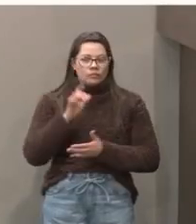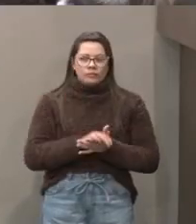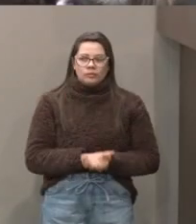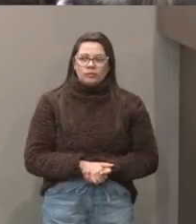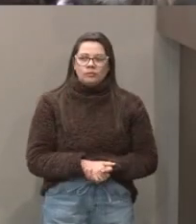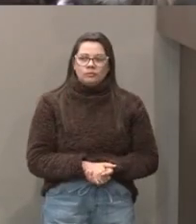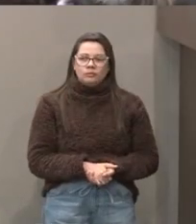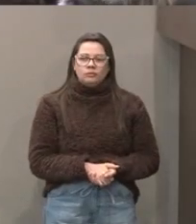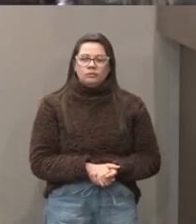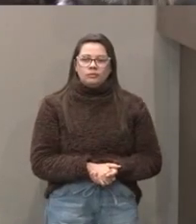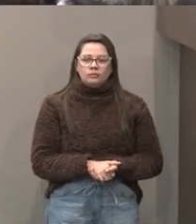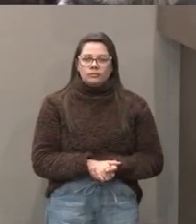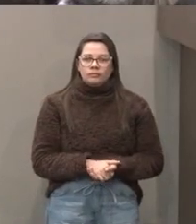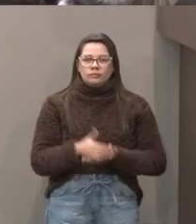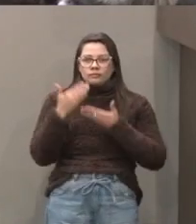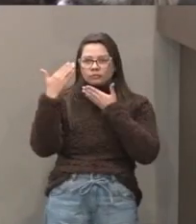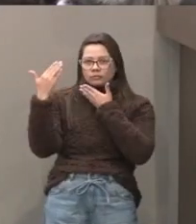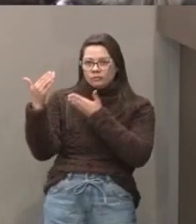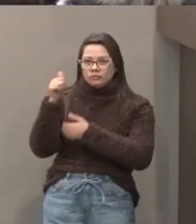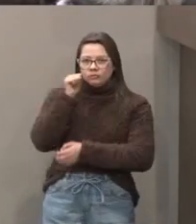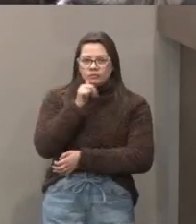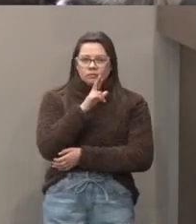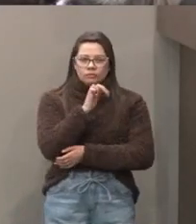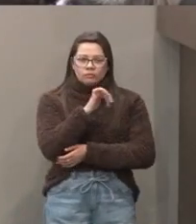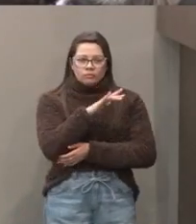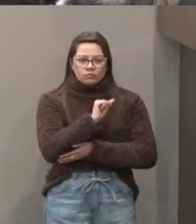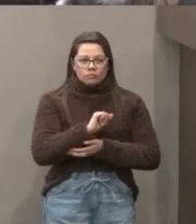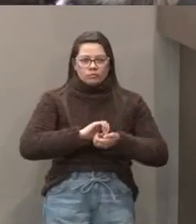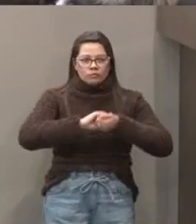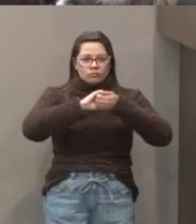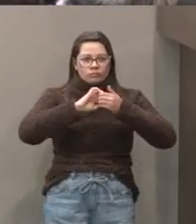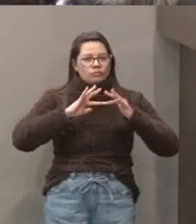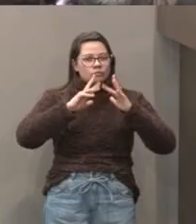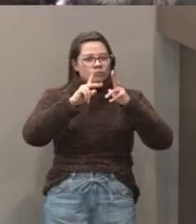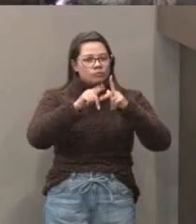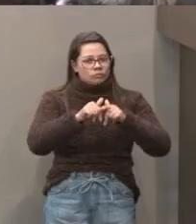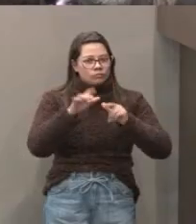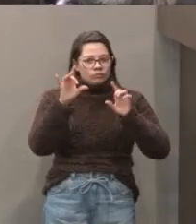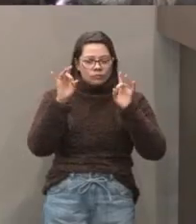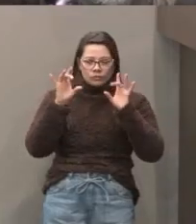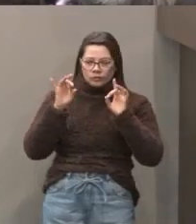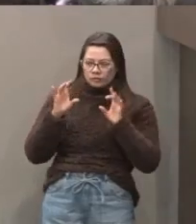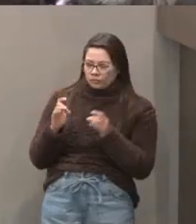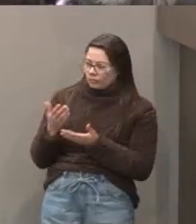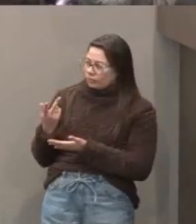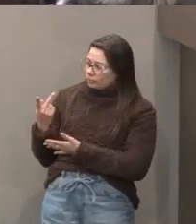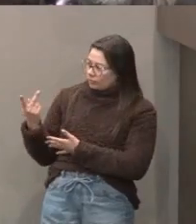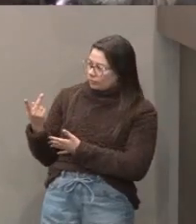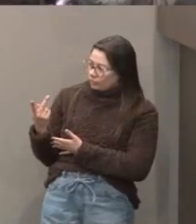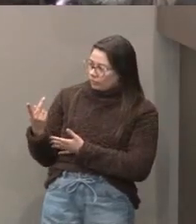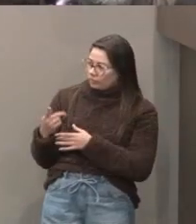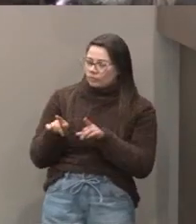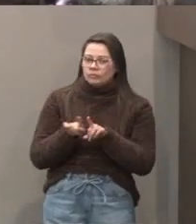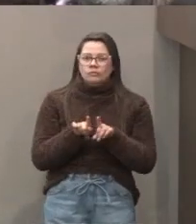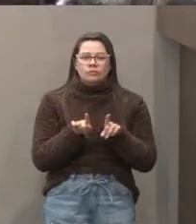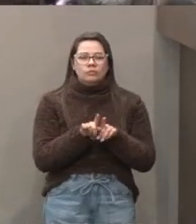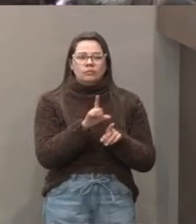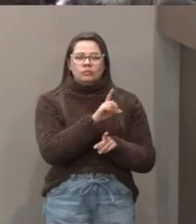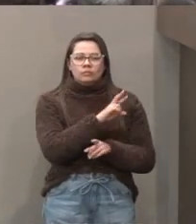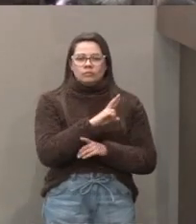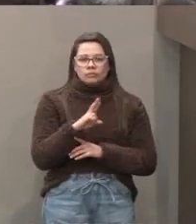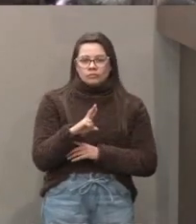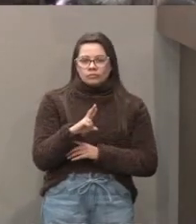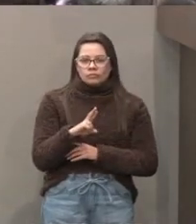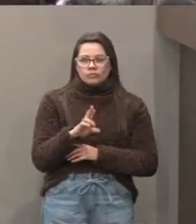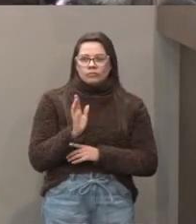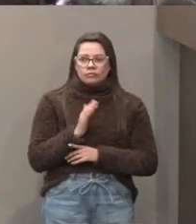Nascimento. Obrigado, Bruna. Cumprimentar a todos aqui, em especial ao doutor Osvandré Leque, também o doutor Everton Lima